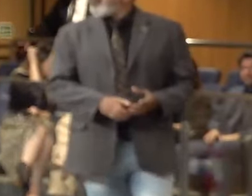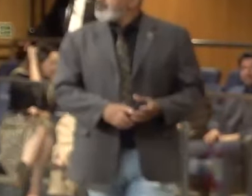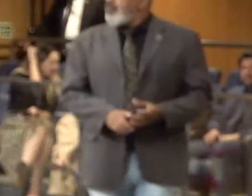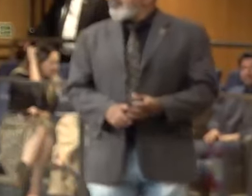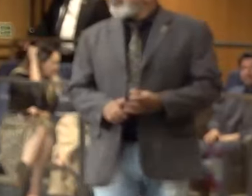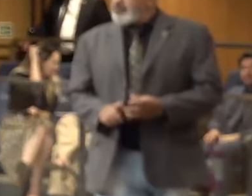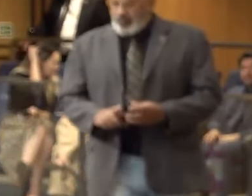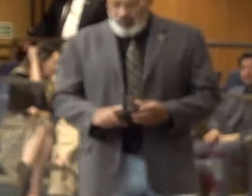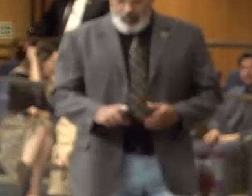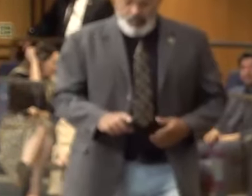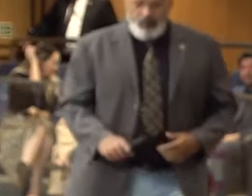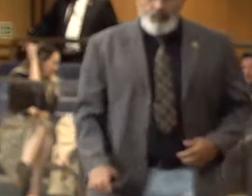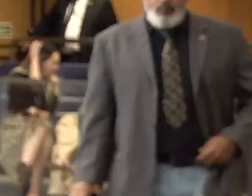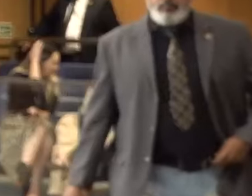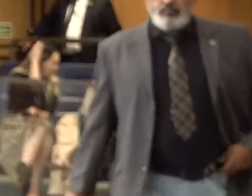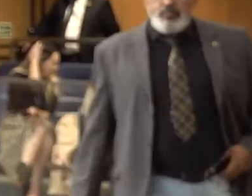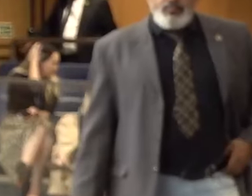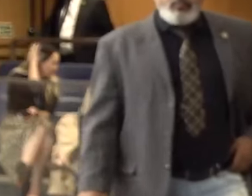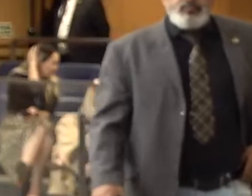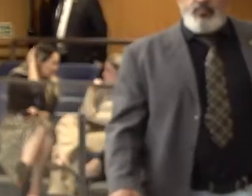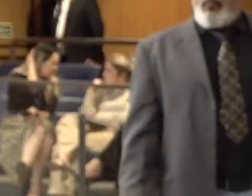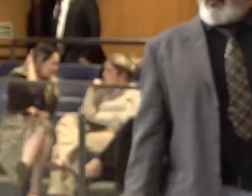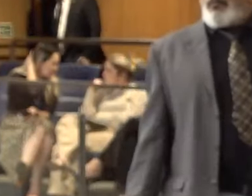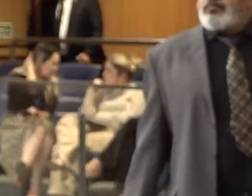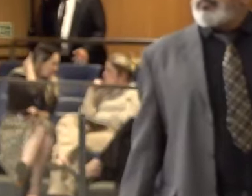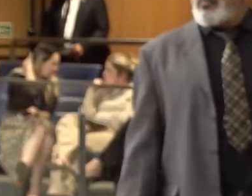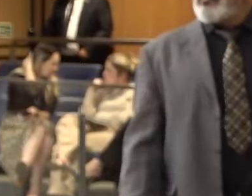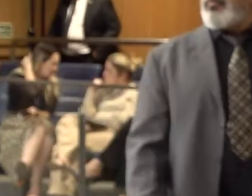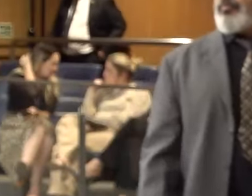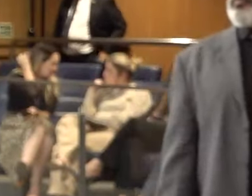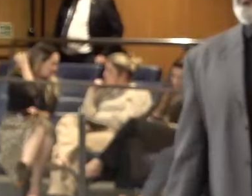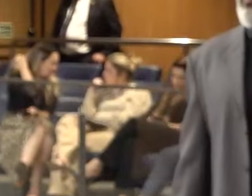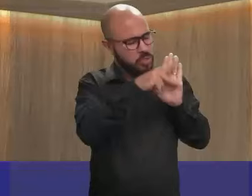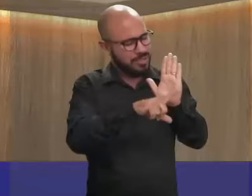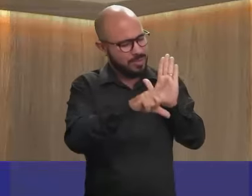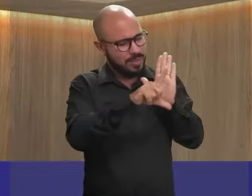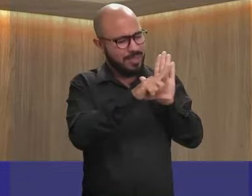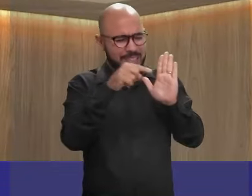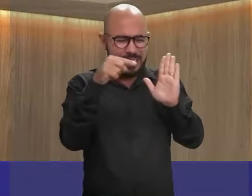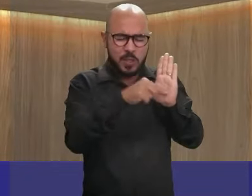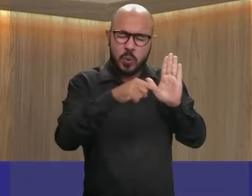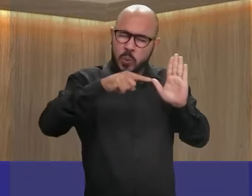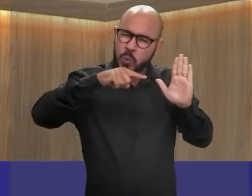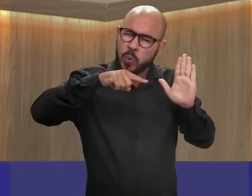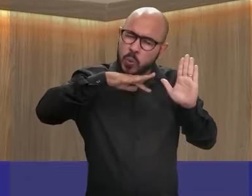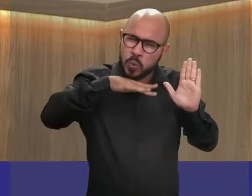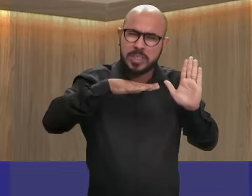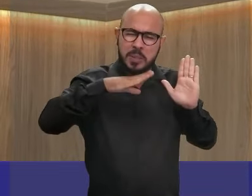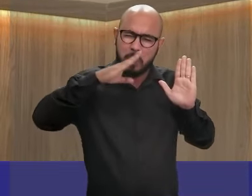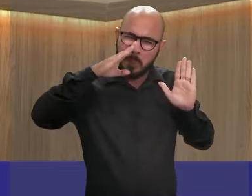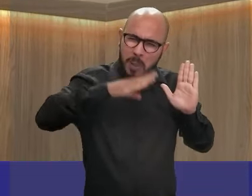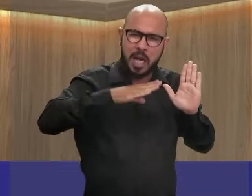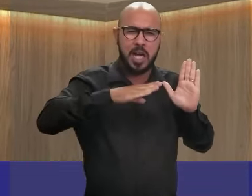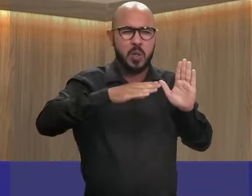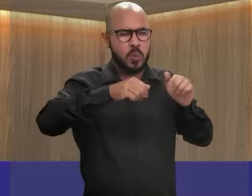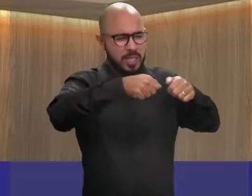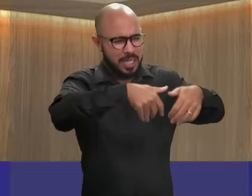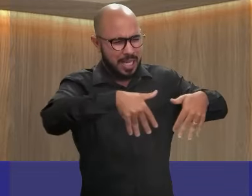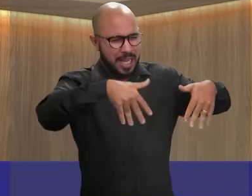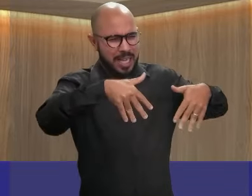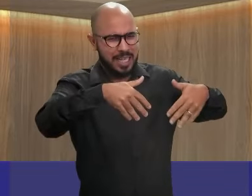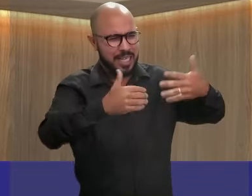sabendo até o andamento que vai ser a educação e junto com os servidores. Em protesto, a deputada Bia de